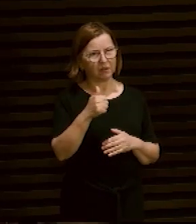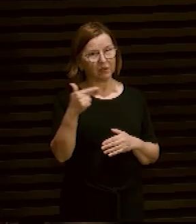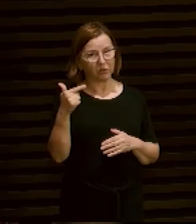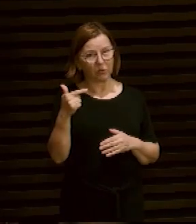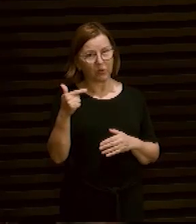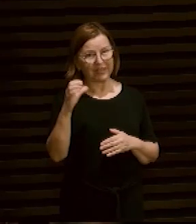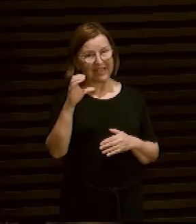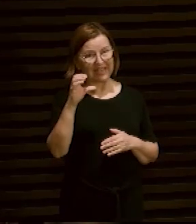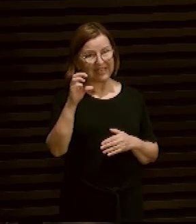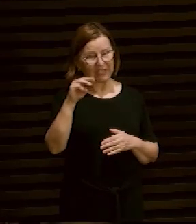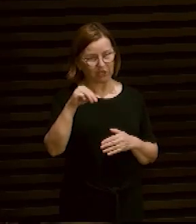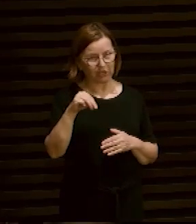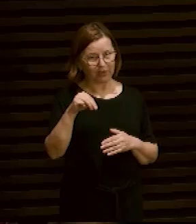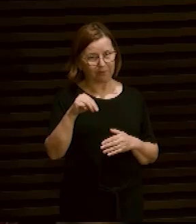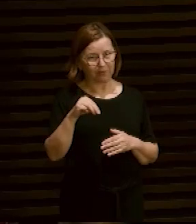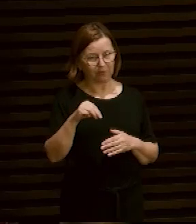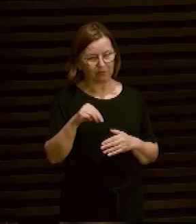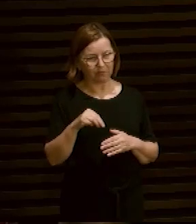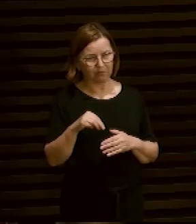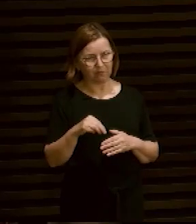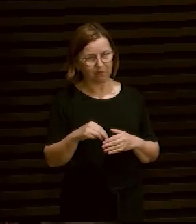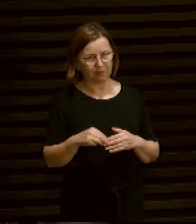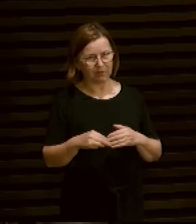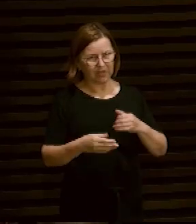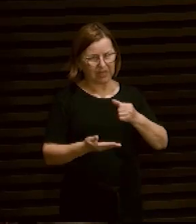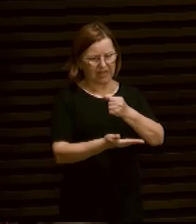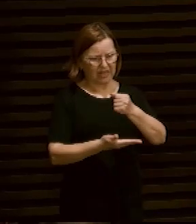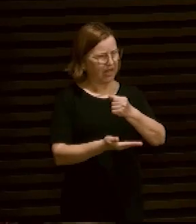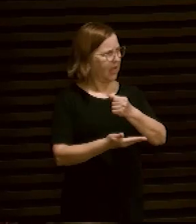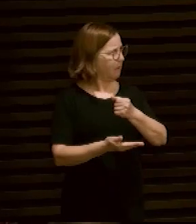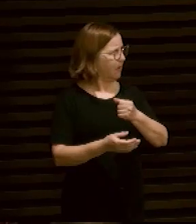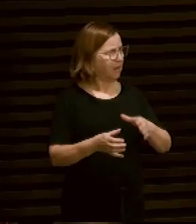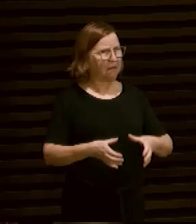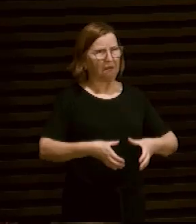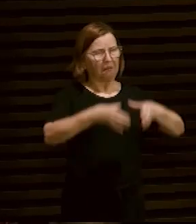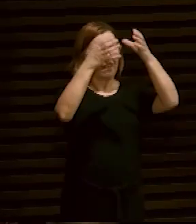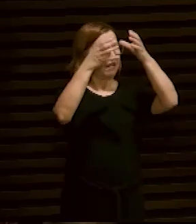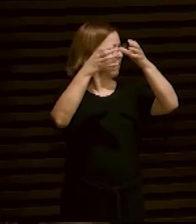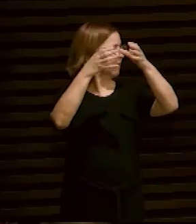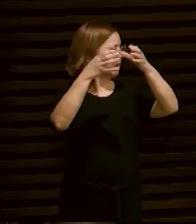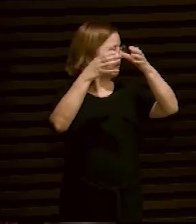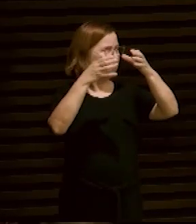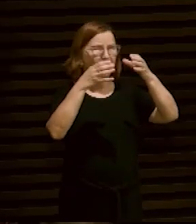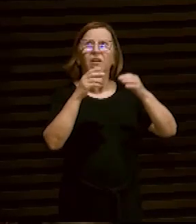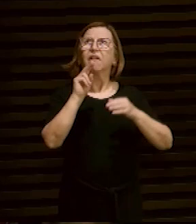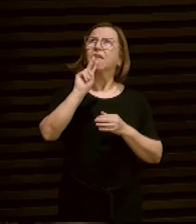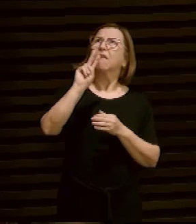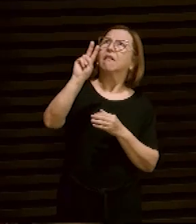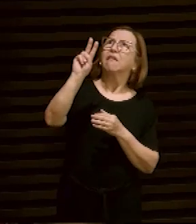da base para cima de cada uma das colunas dá uma impressão lá de baixo de